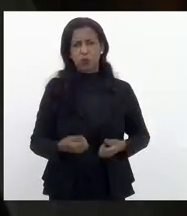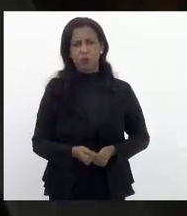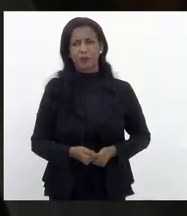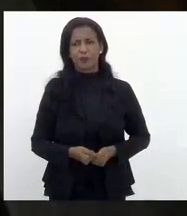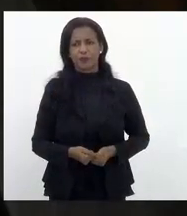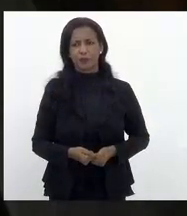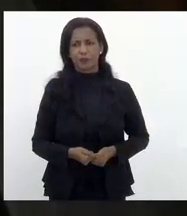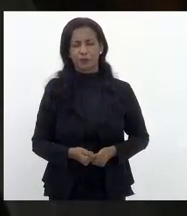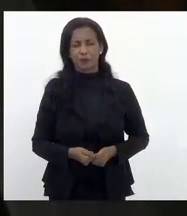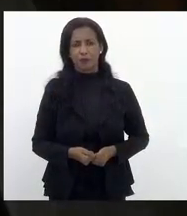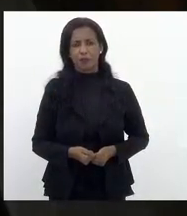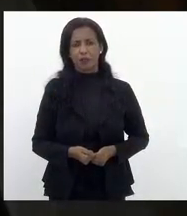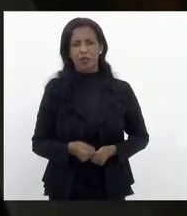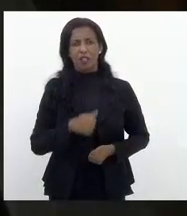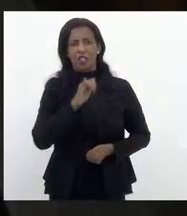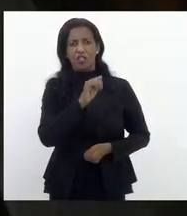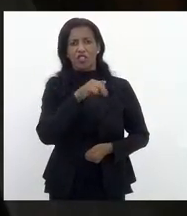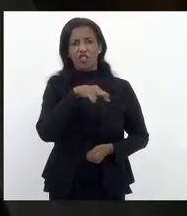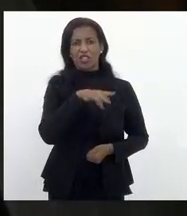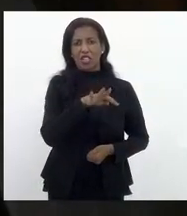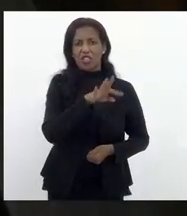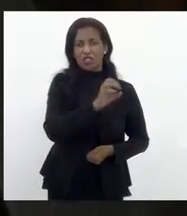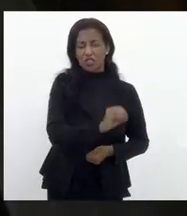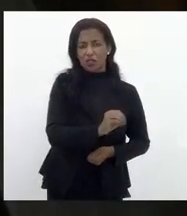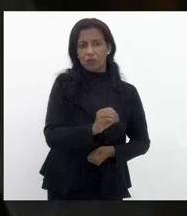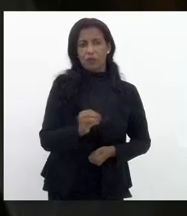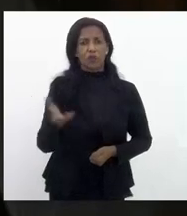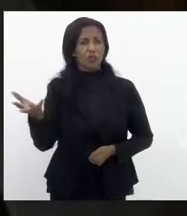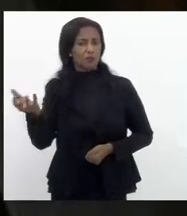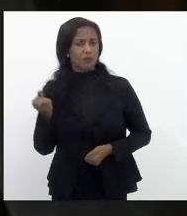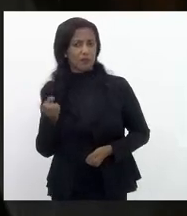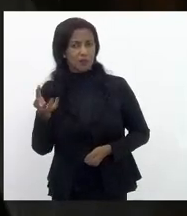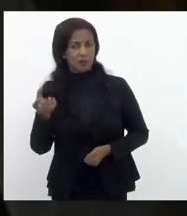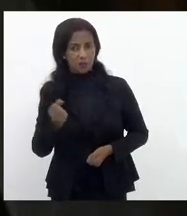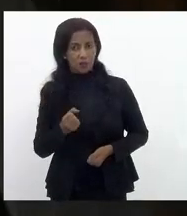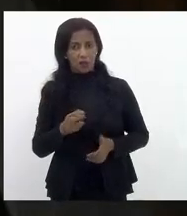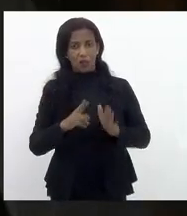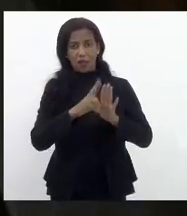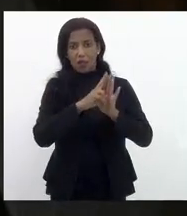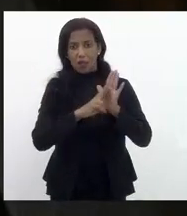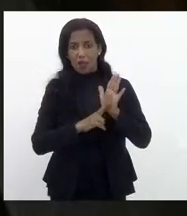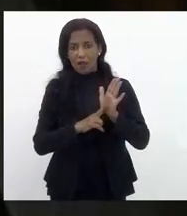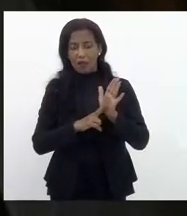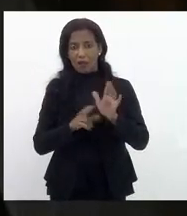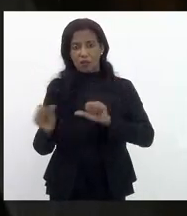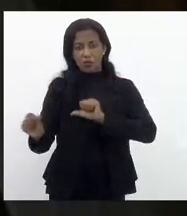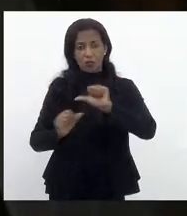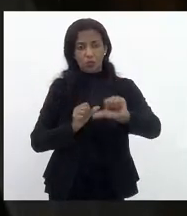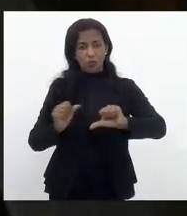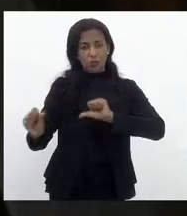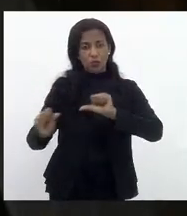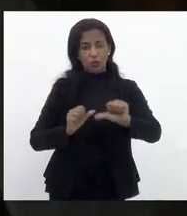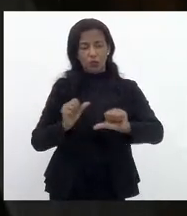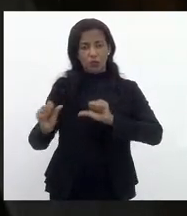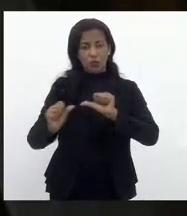prejuízos de inativos e pensionistas a regra de transição